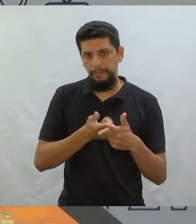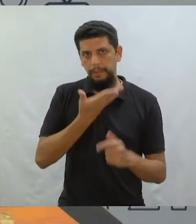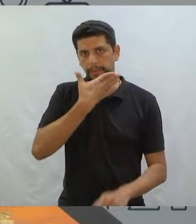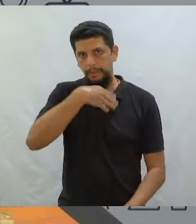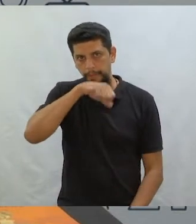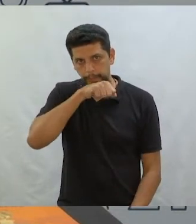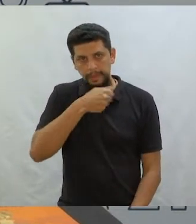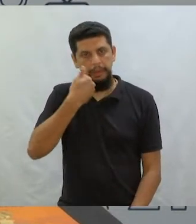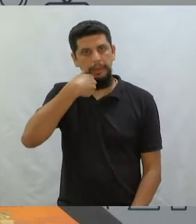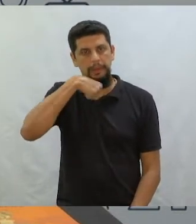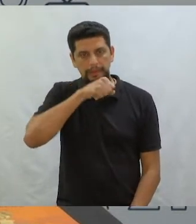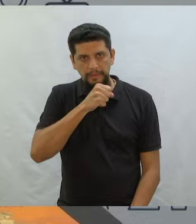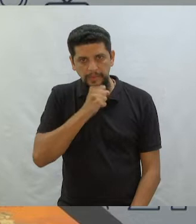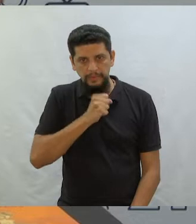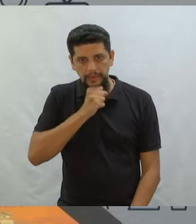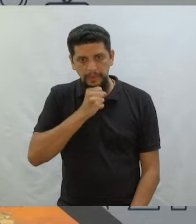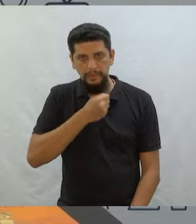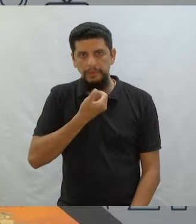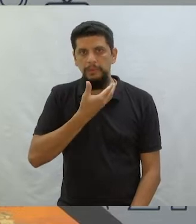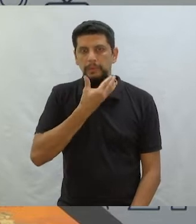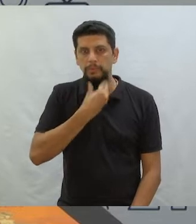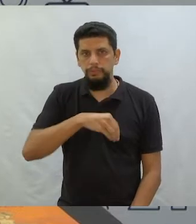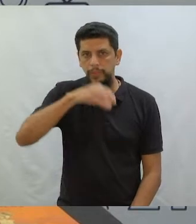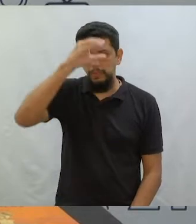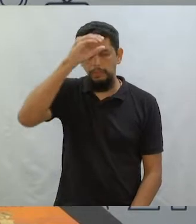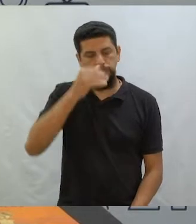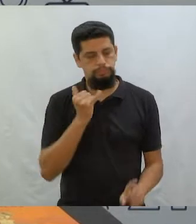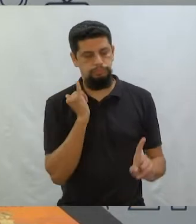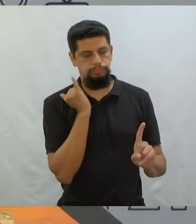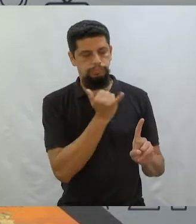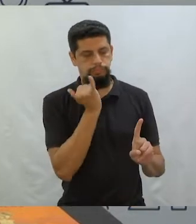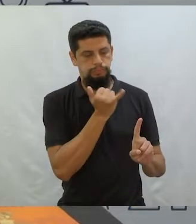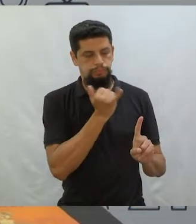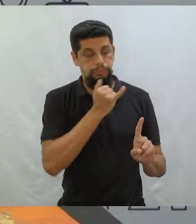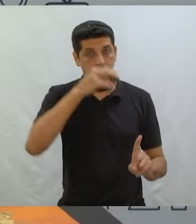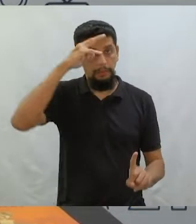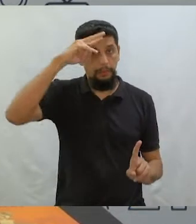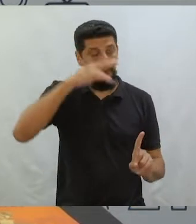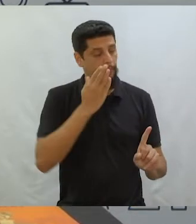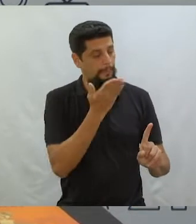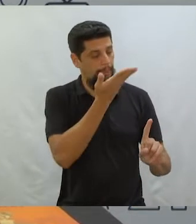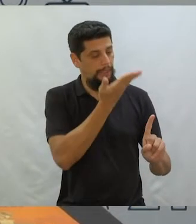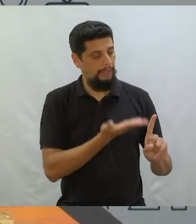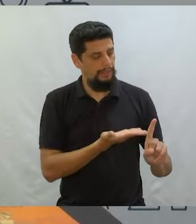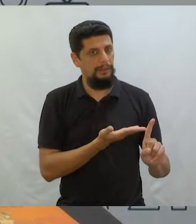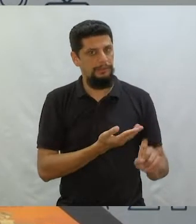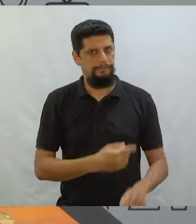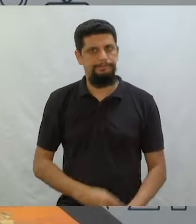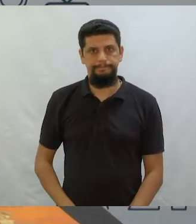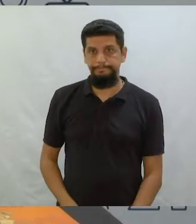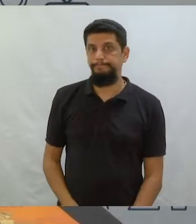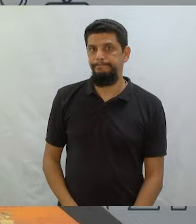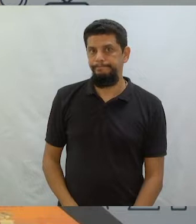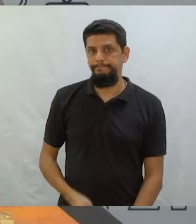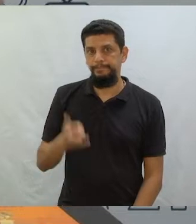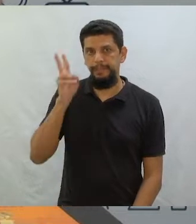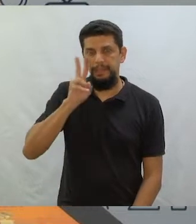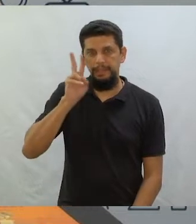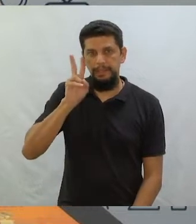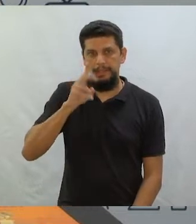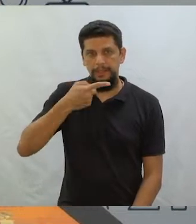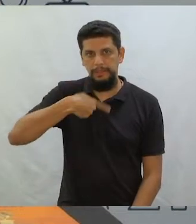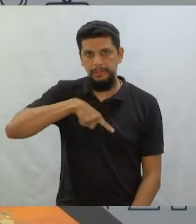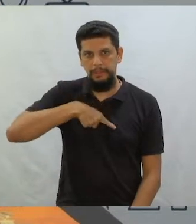os pais os avós os tios contavam histórias para elas lembram que nós estamos falando